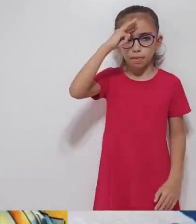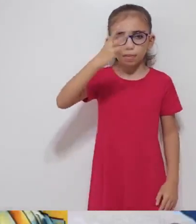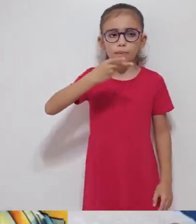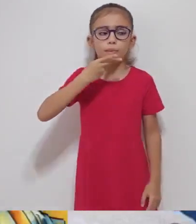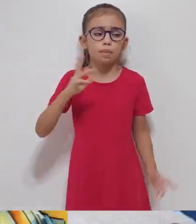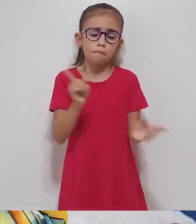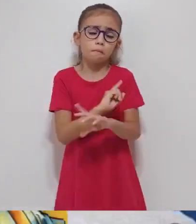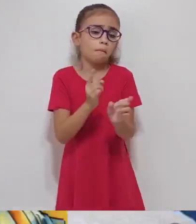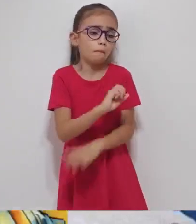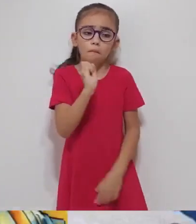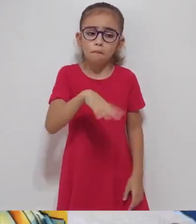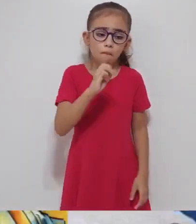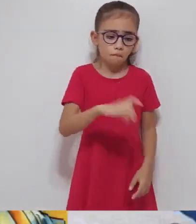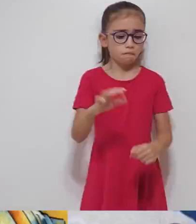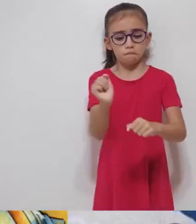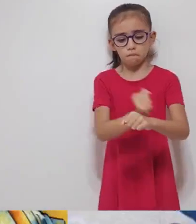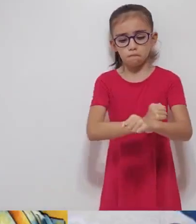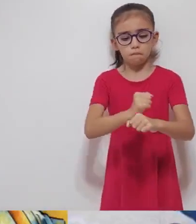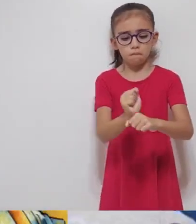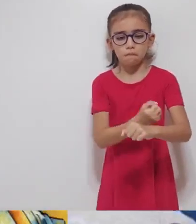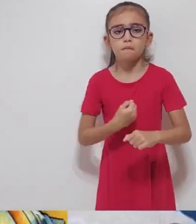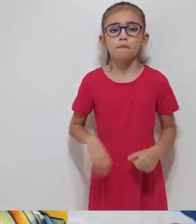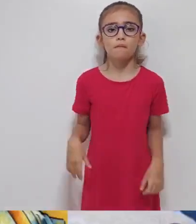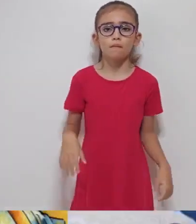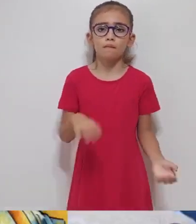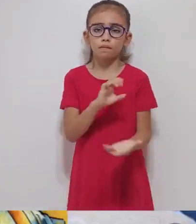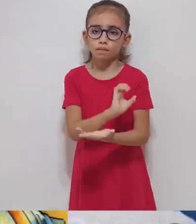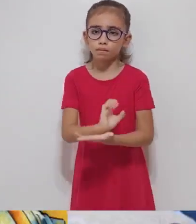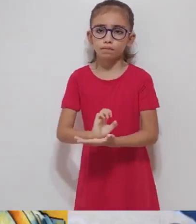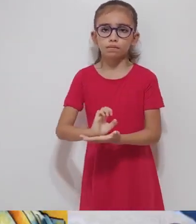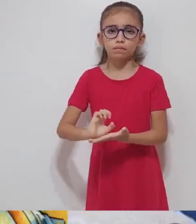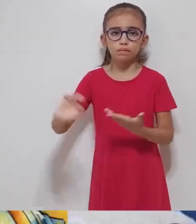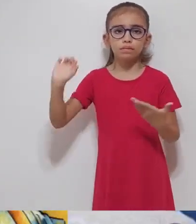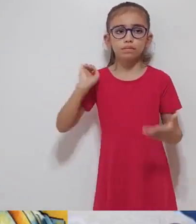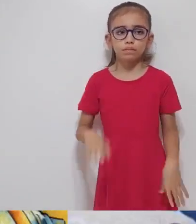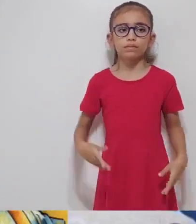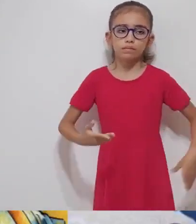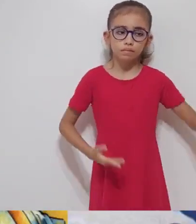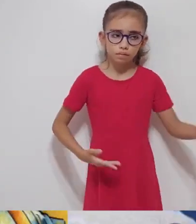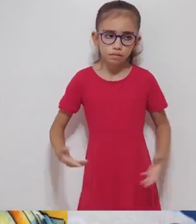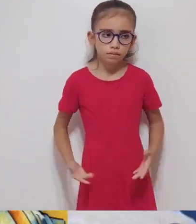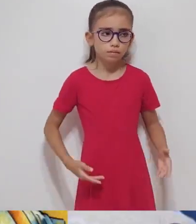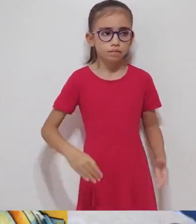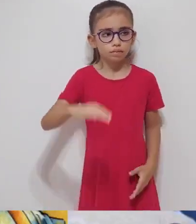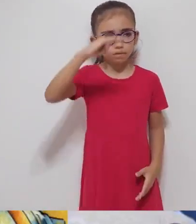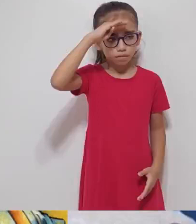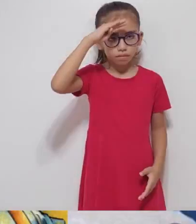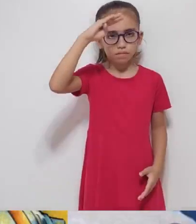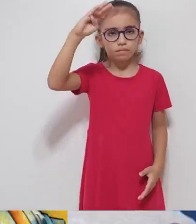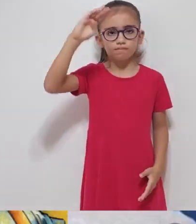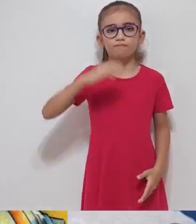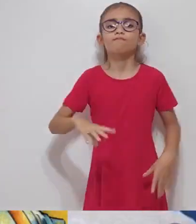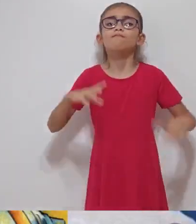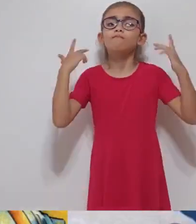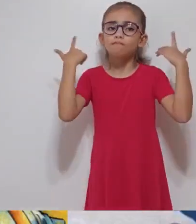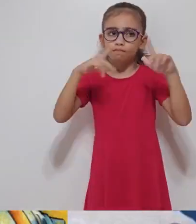chover durante os próximos anos. E Elias, um servo de Deus obediente, um